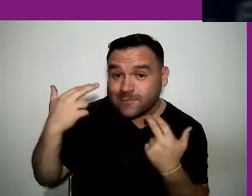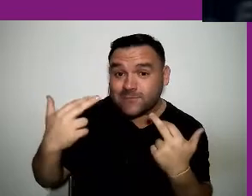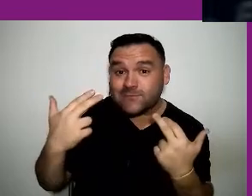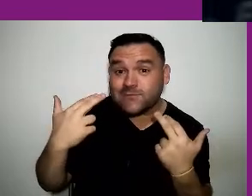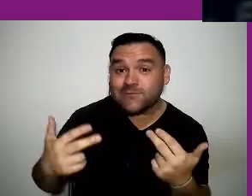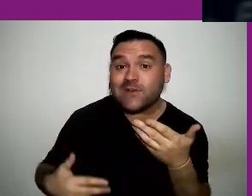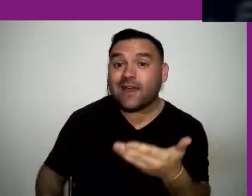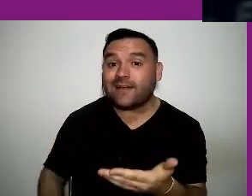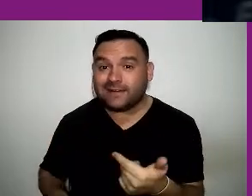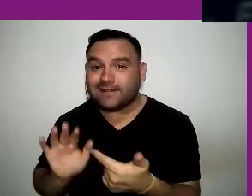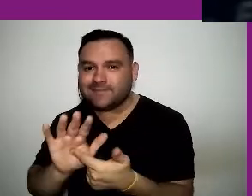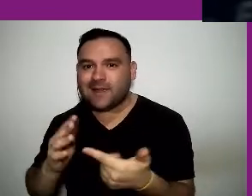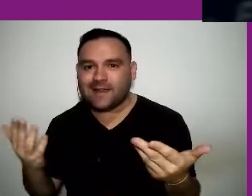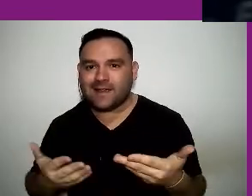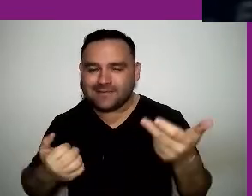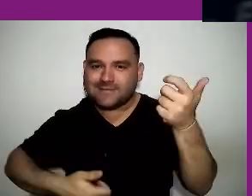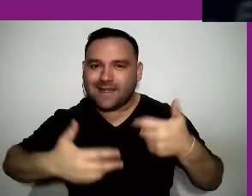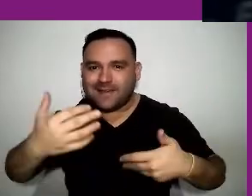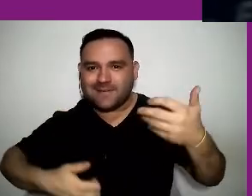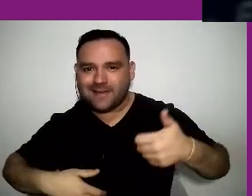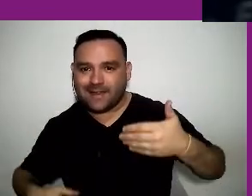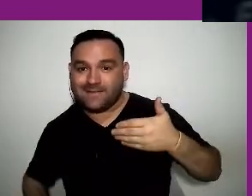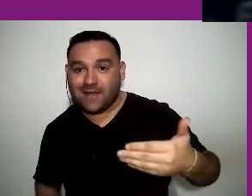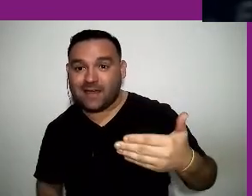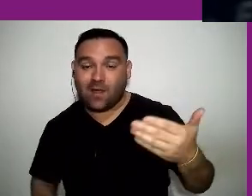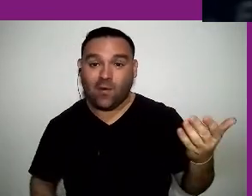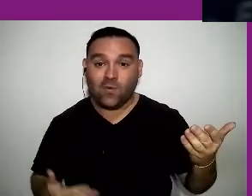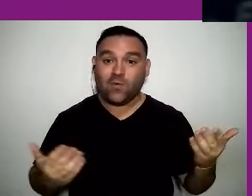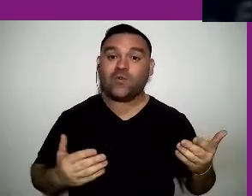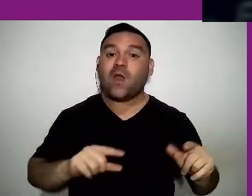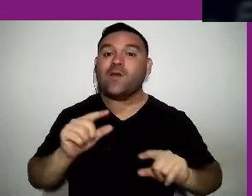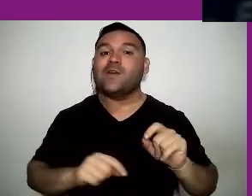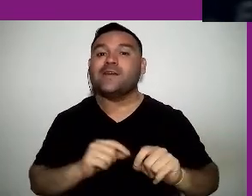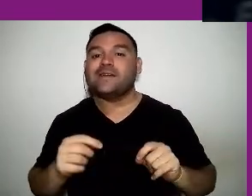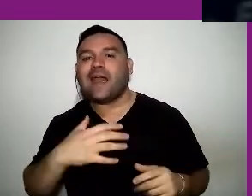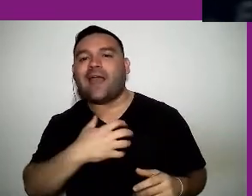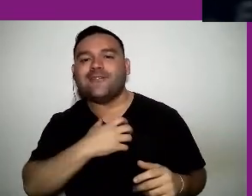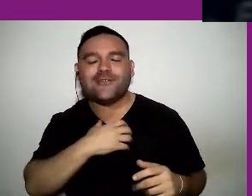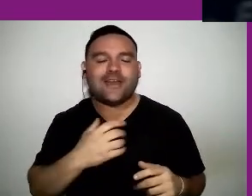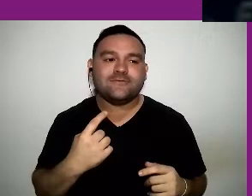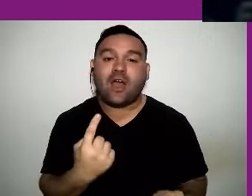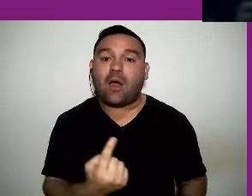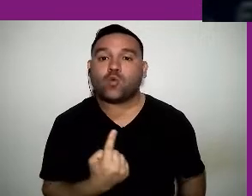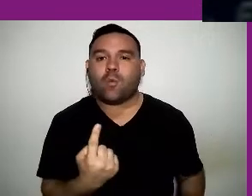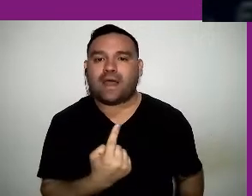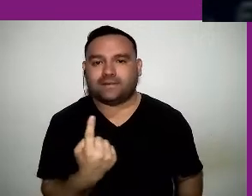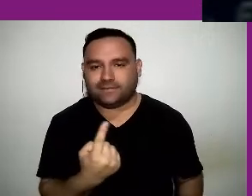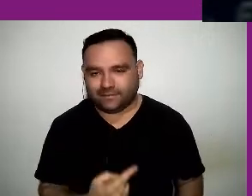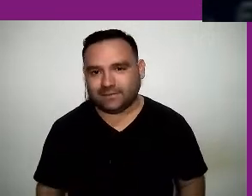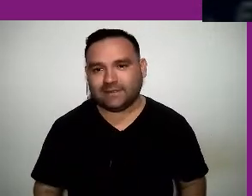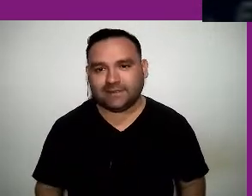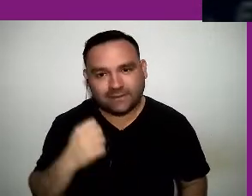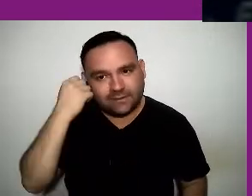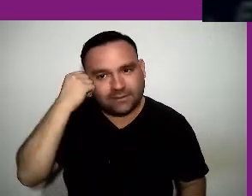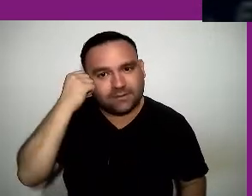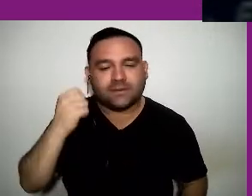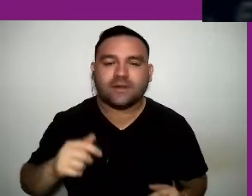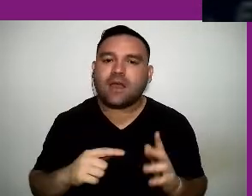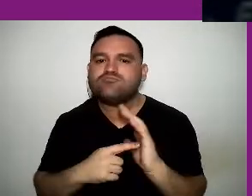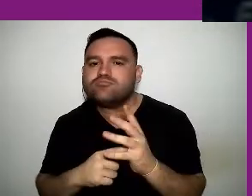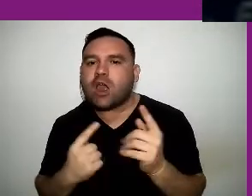que ele vai apresentar para a gente hoje são os modos automatizados, né? Esses